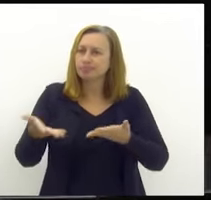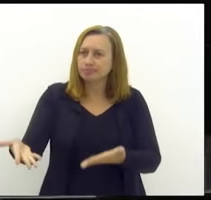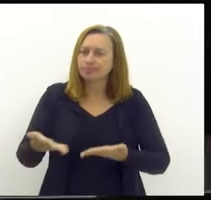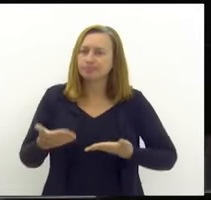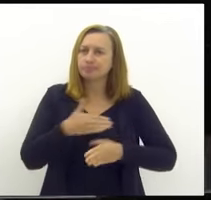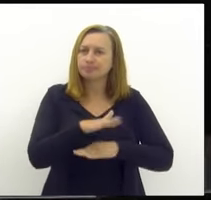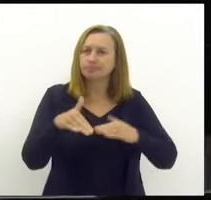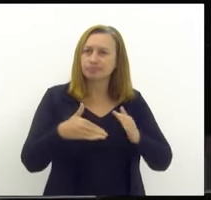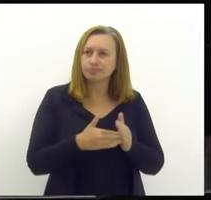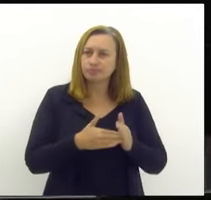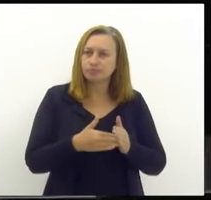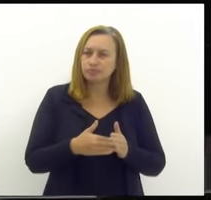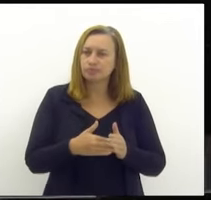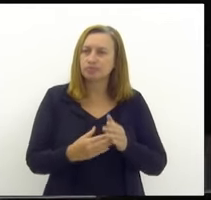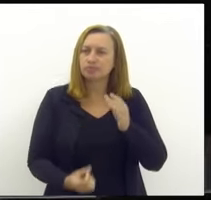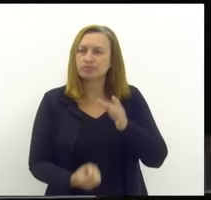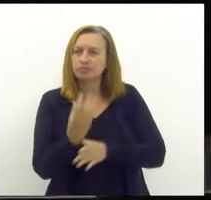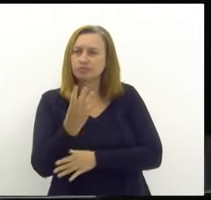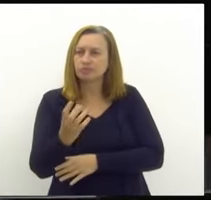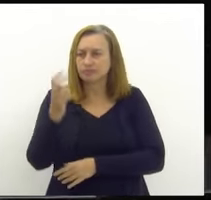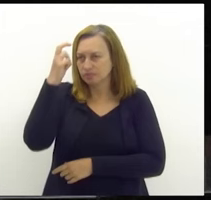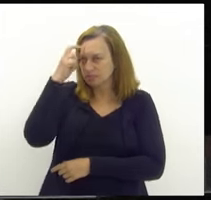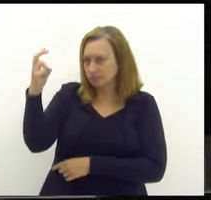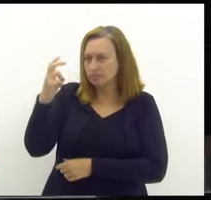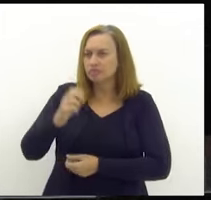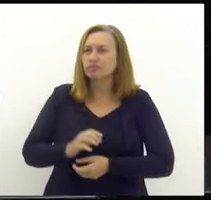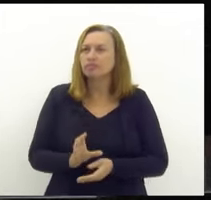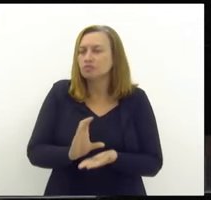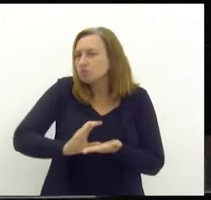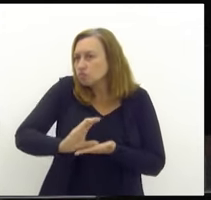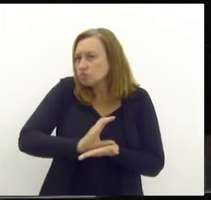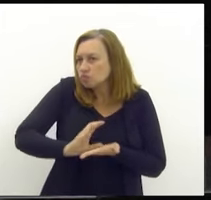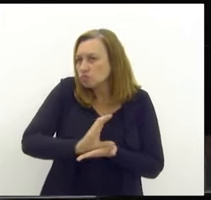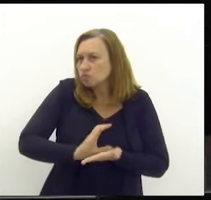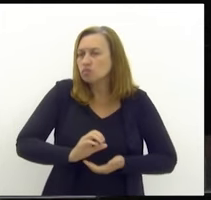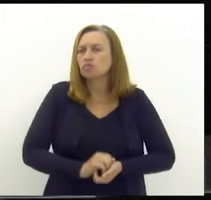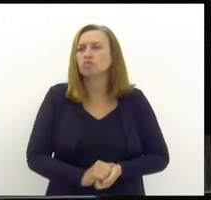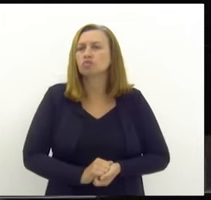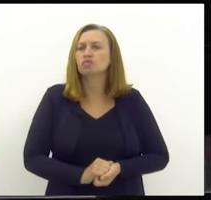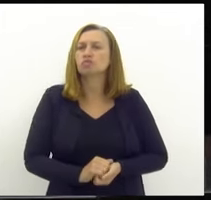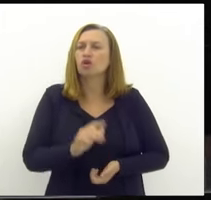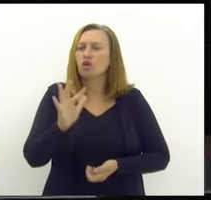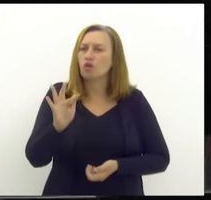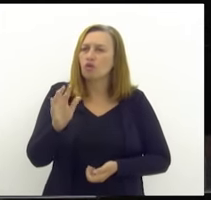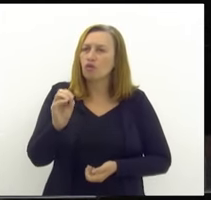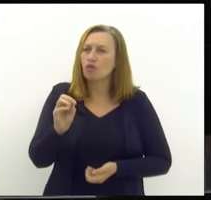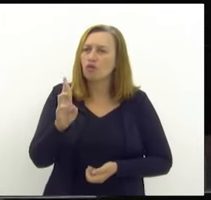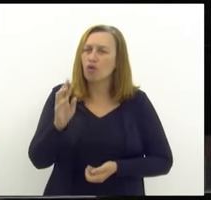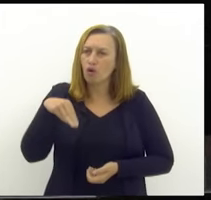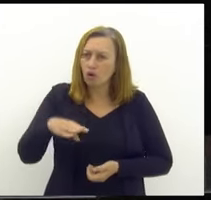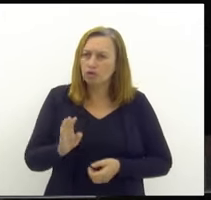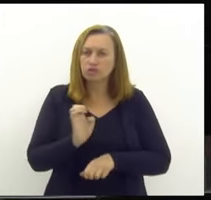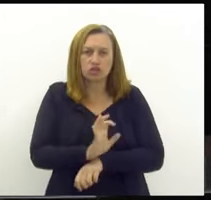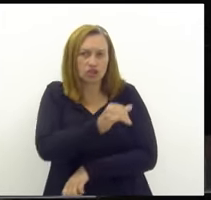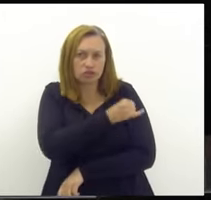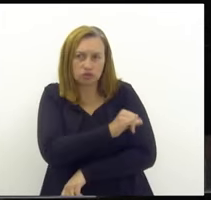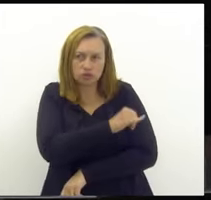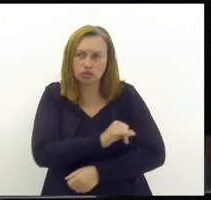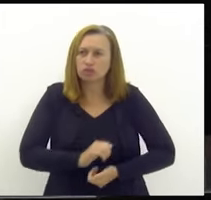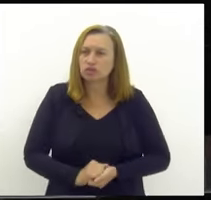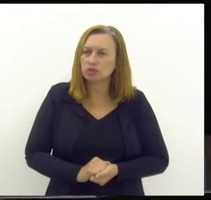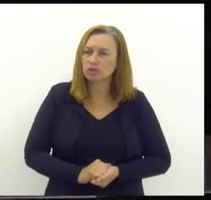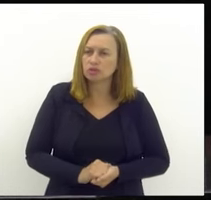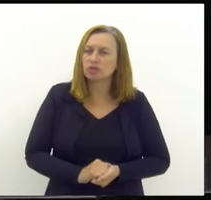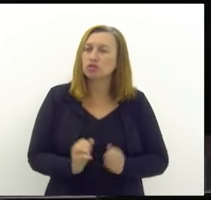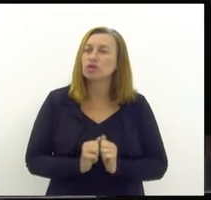a todos os fazedores de Cultura todos os conselheiros todos os fóruns culturais do Estado do Rio de Janeiro para